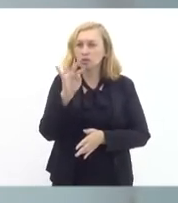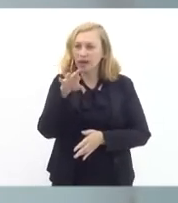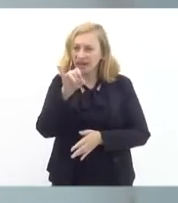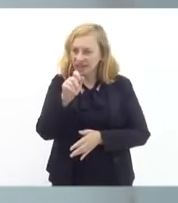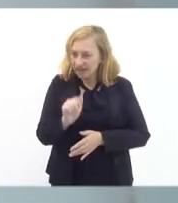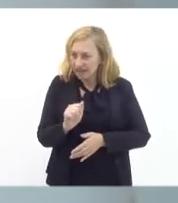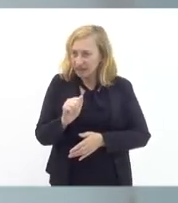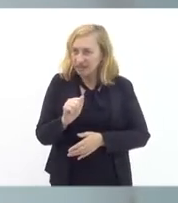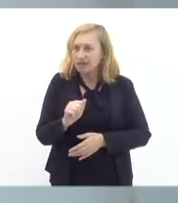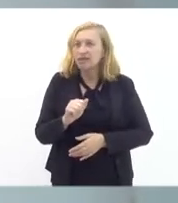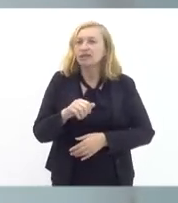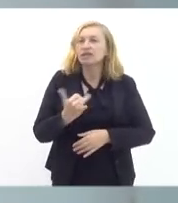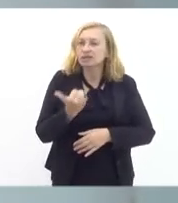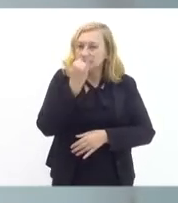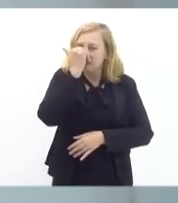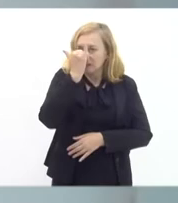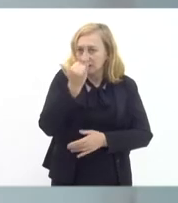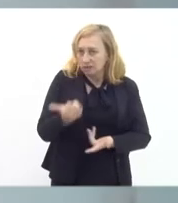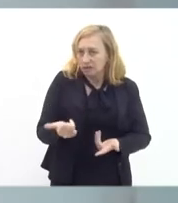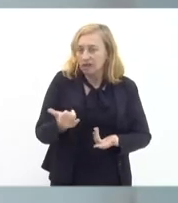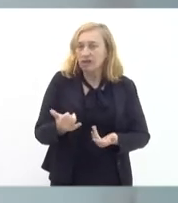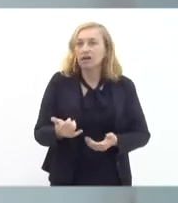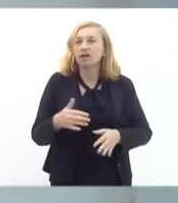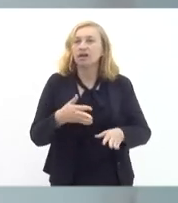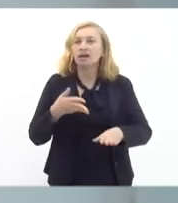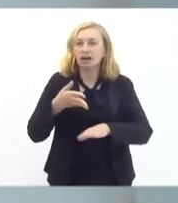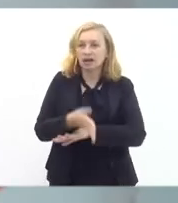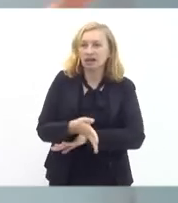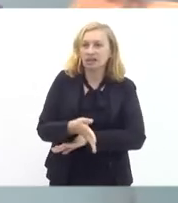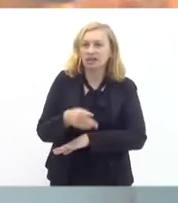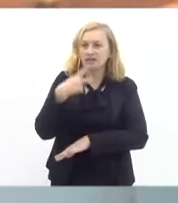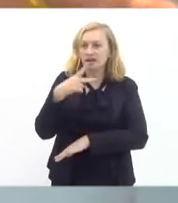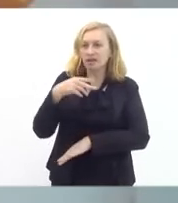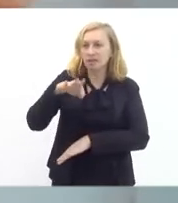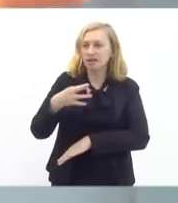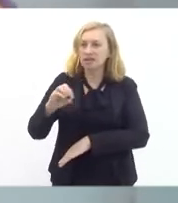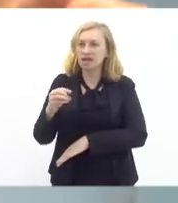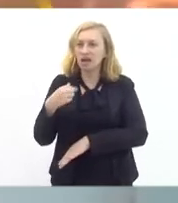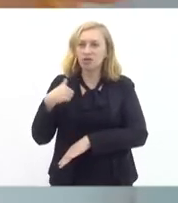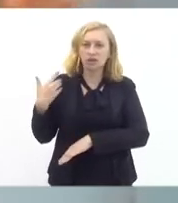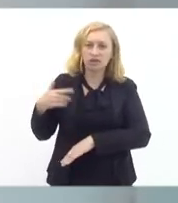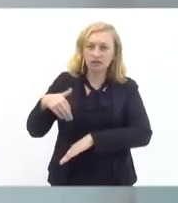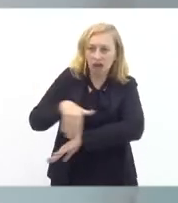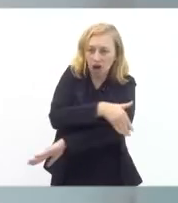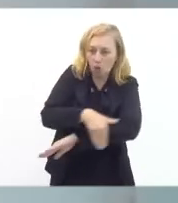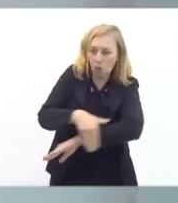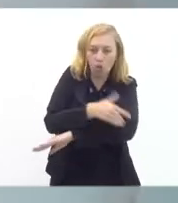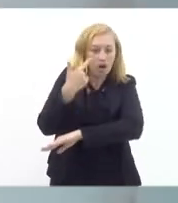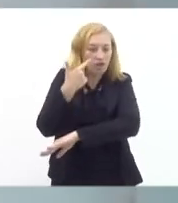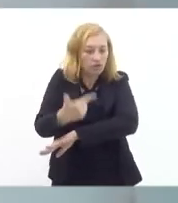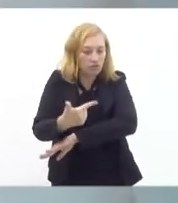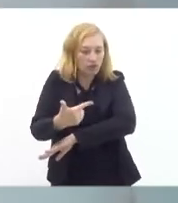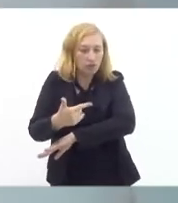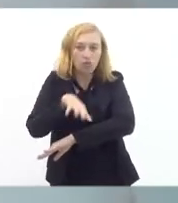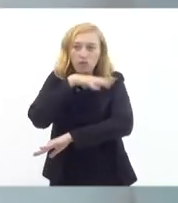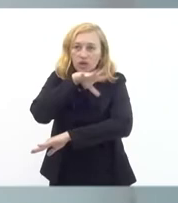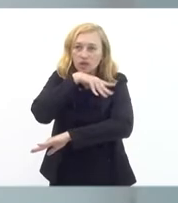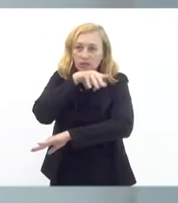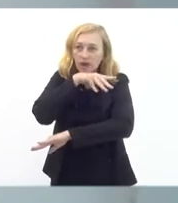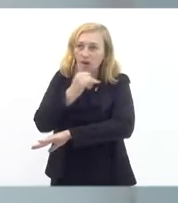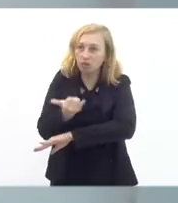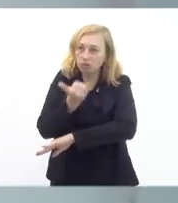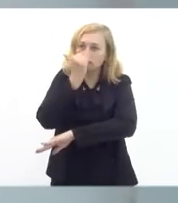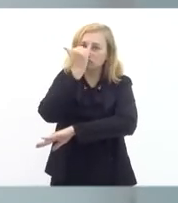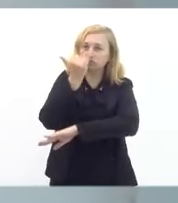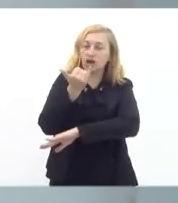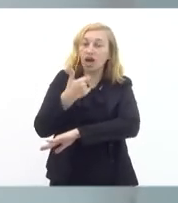de atropelamento? O cidadão entra lá, diz, seu Marcelo, eu estava passando na rua, viu esse animal atropelado, trouxe para cá.